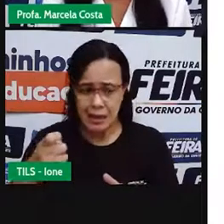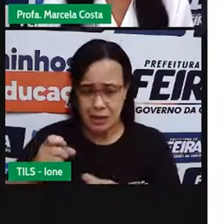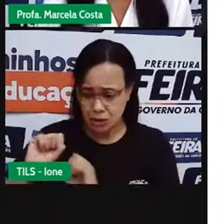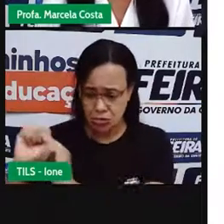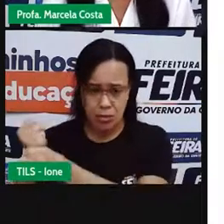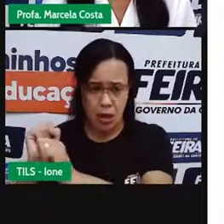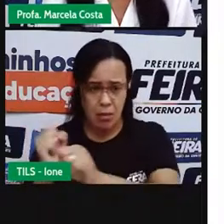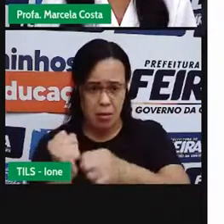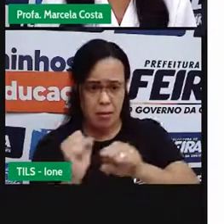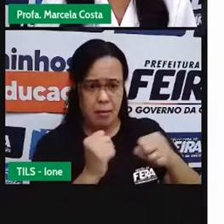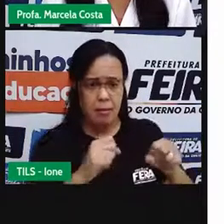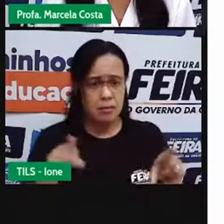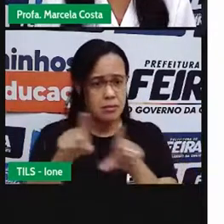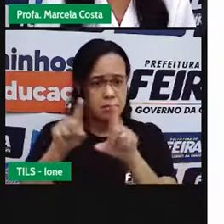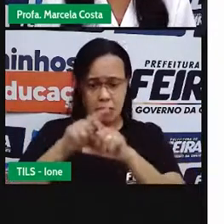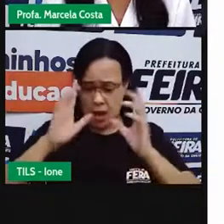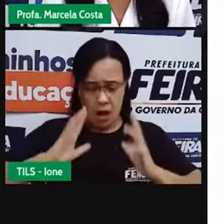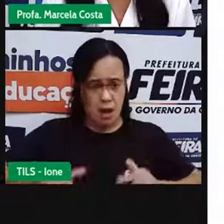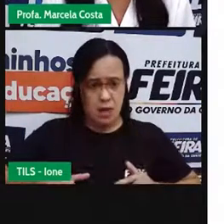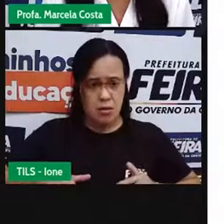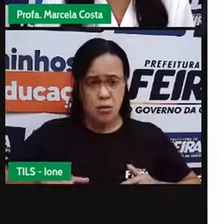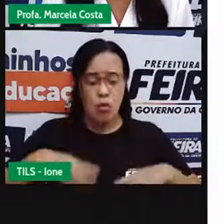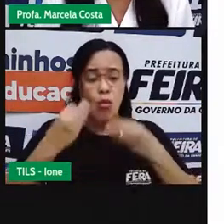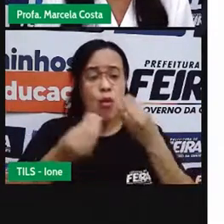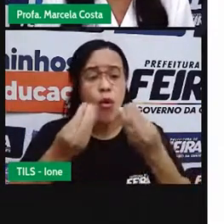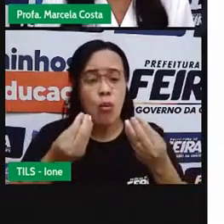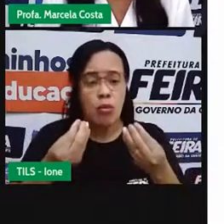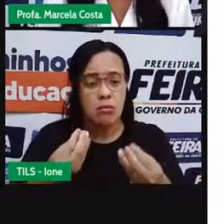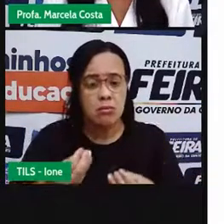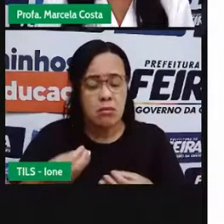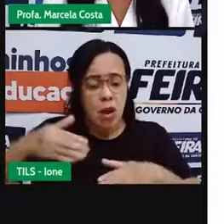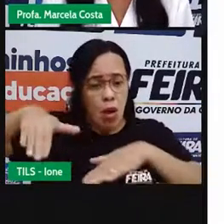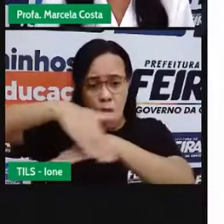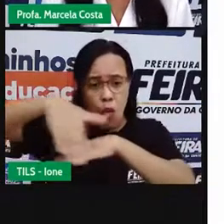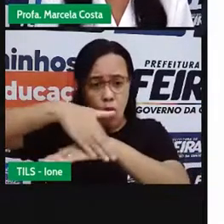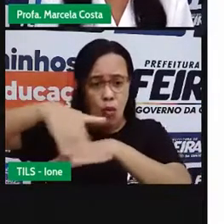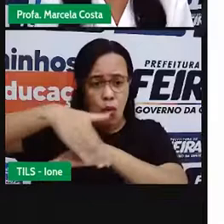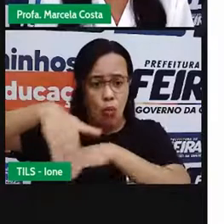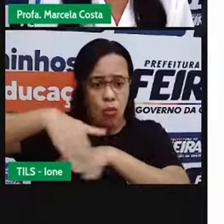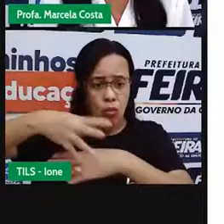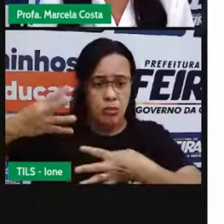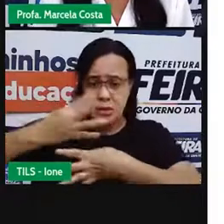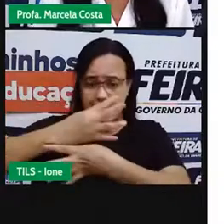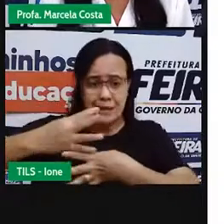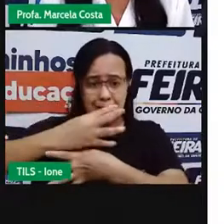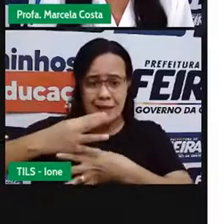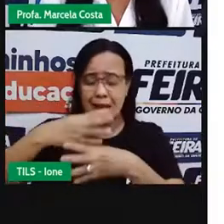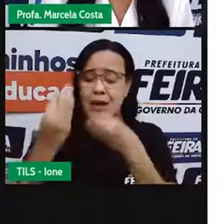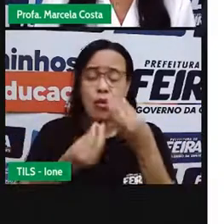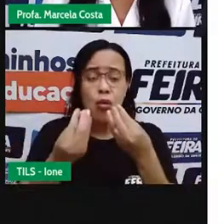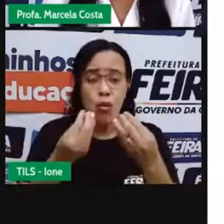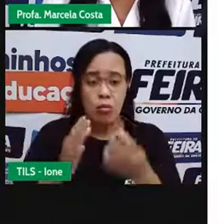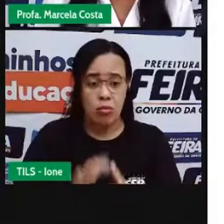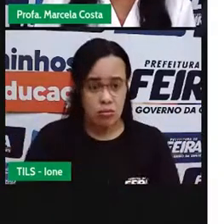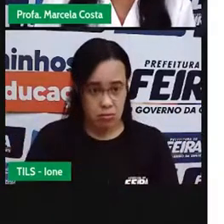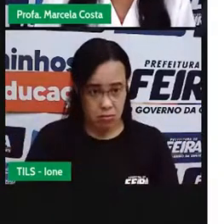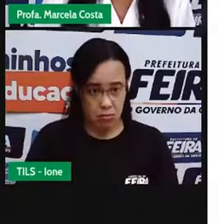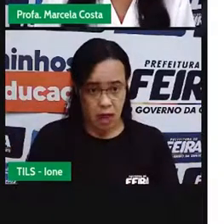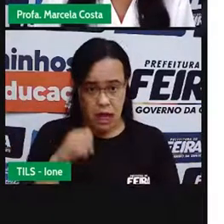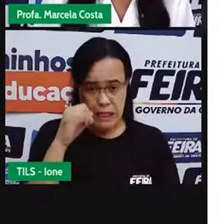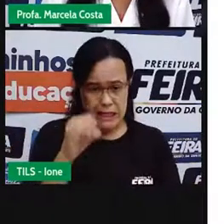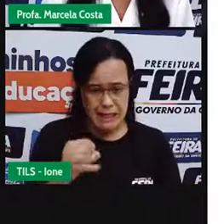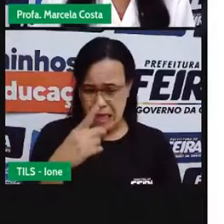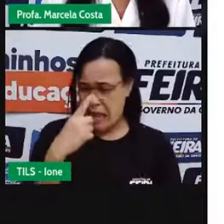Como é que iríamos fazer? O que que a gente iria fazer com o lixo que a gente produz em